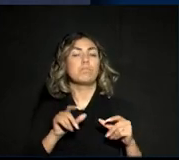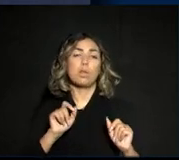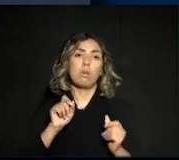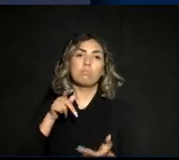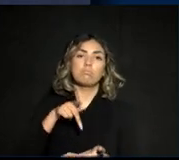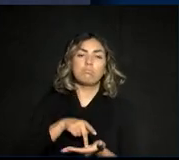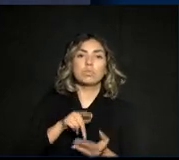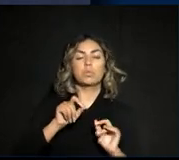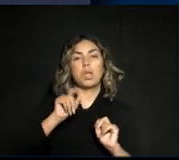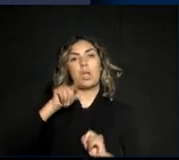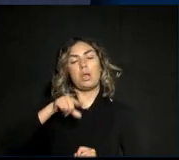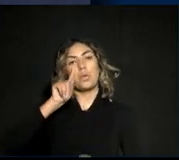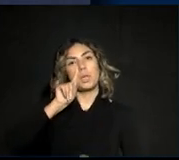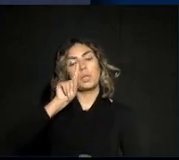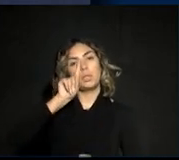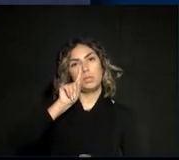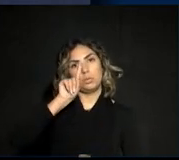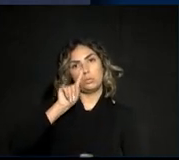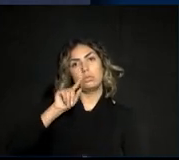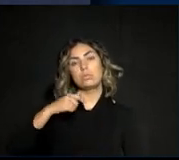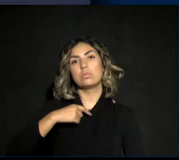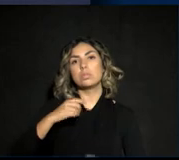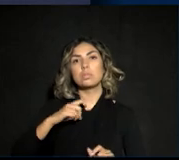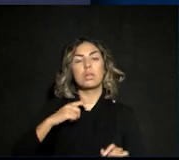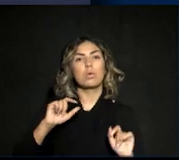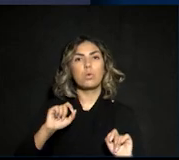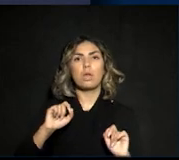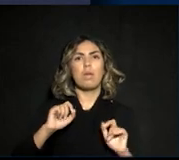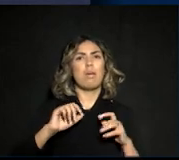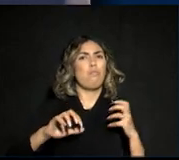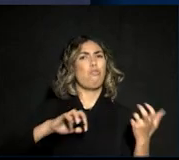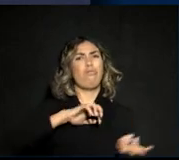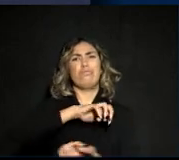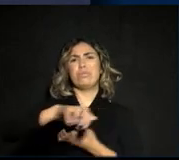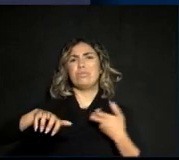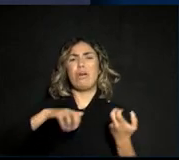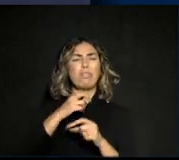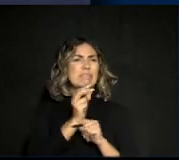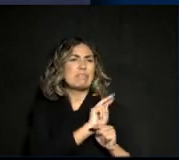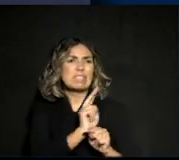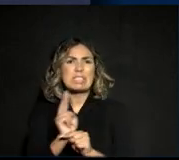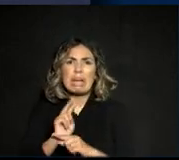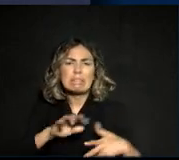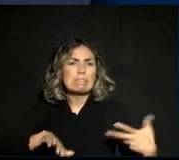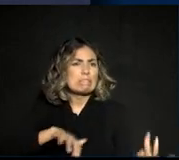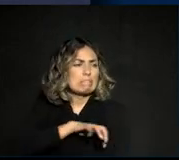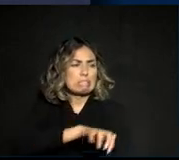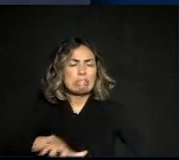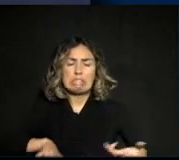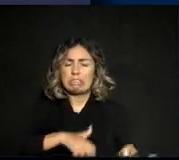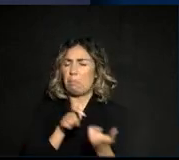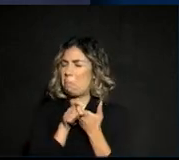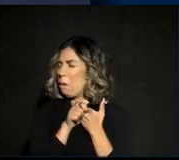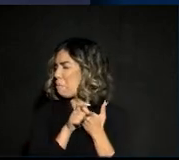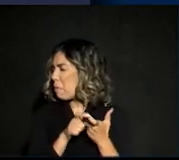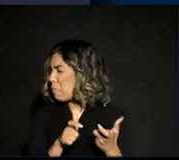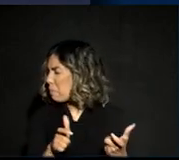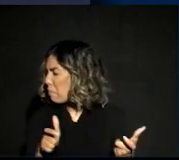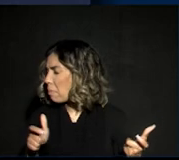fato, é o risco de a gente ter ou uma confusão fiscal muito maior do que